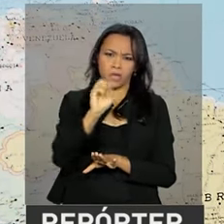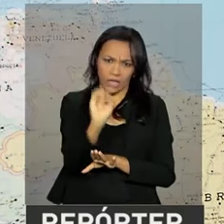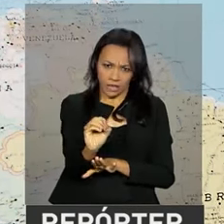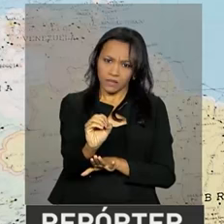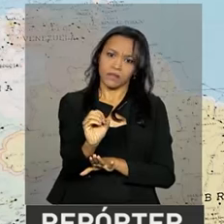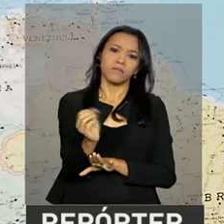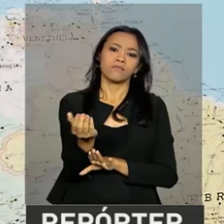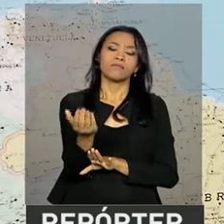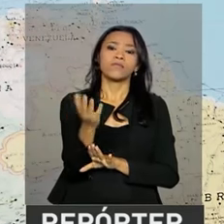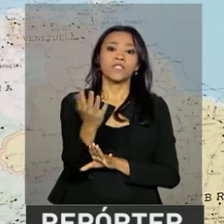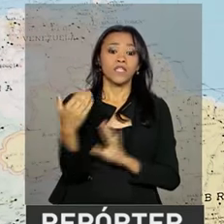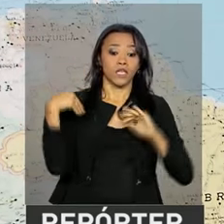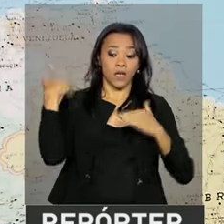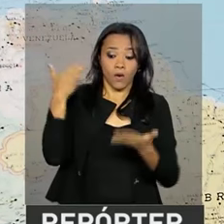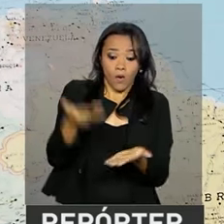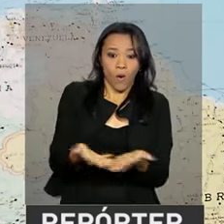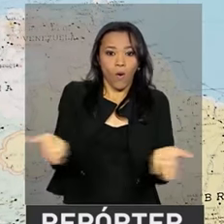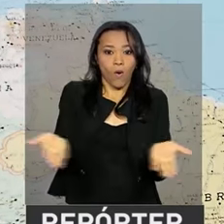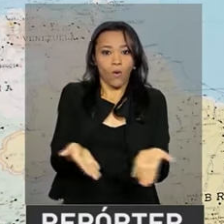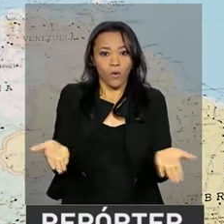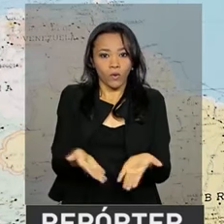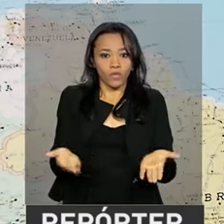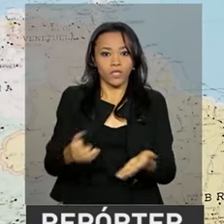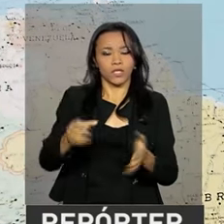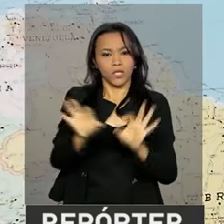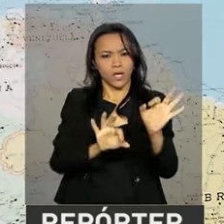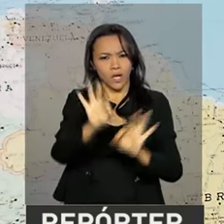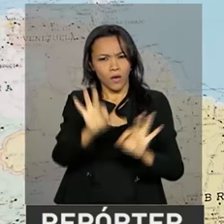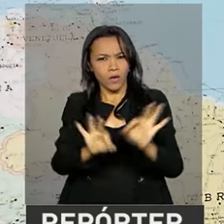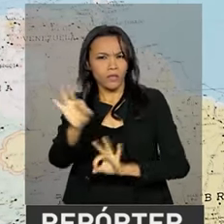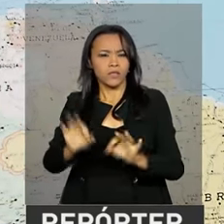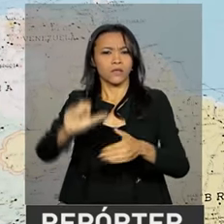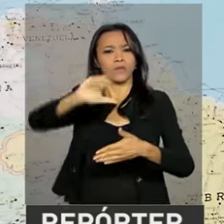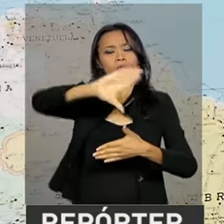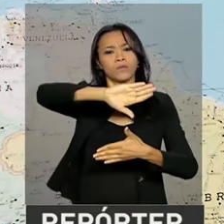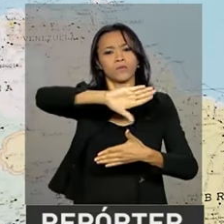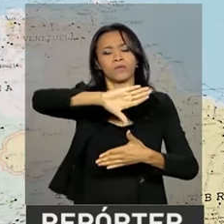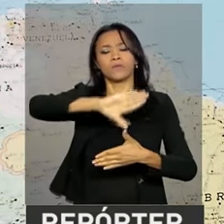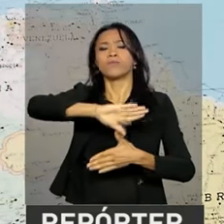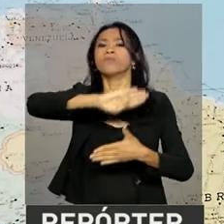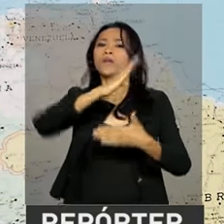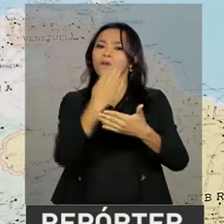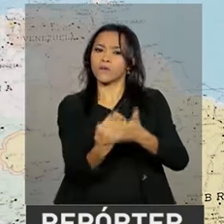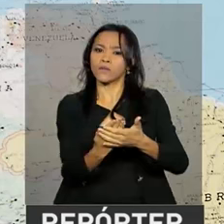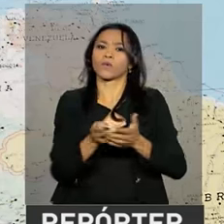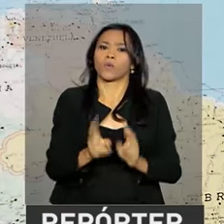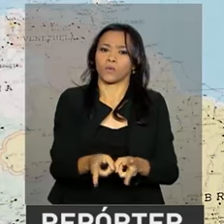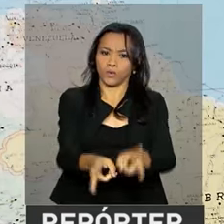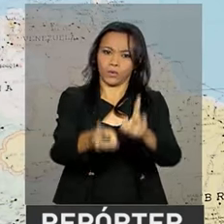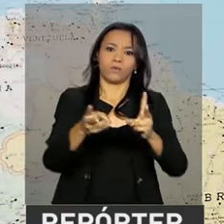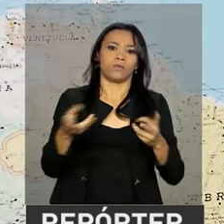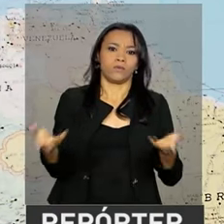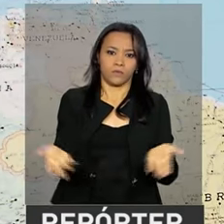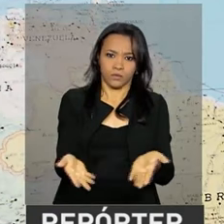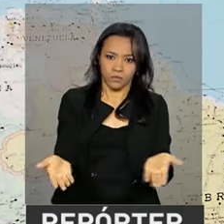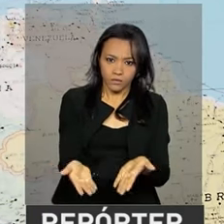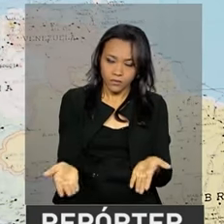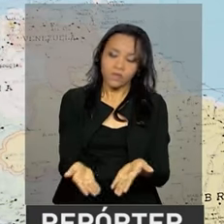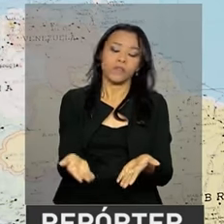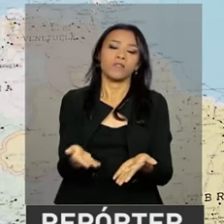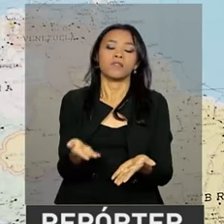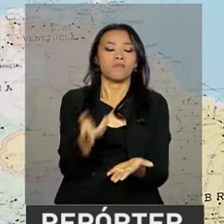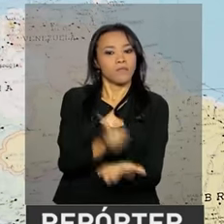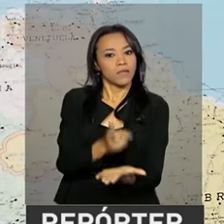fazer com que de fato hoje em dia, a estrutura do Merculista e a ainda assim a a a